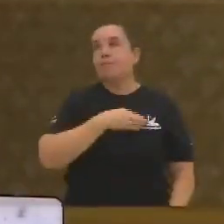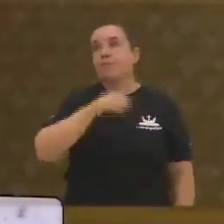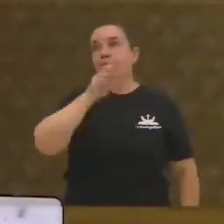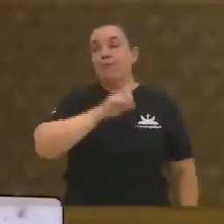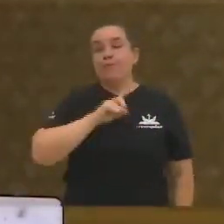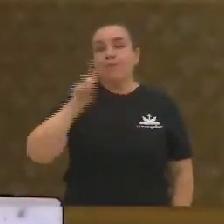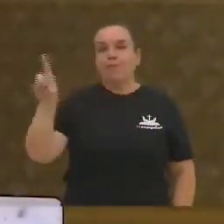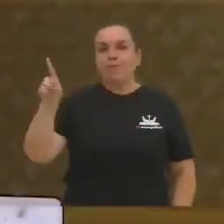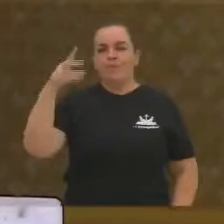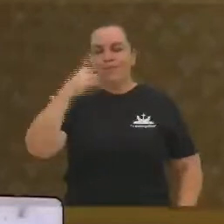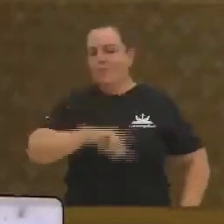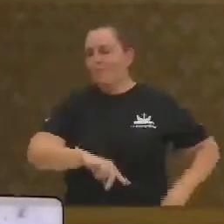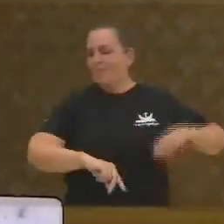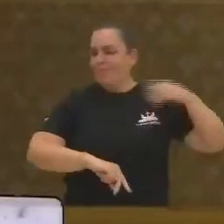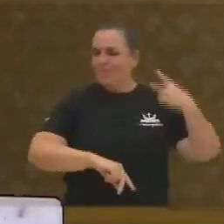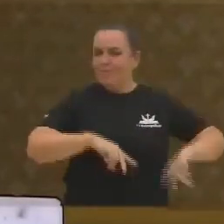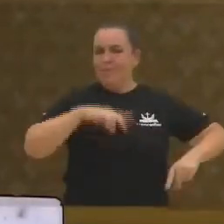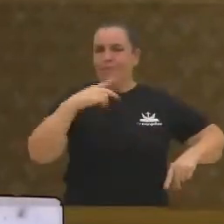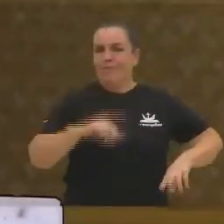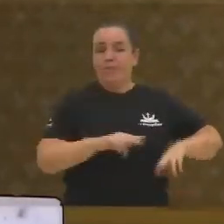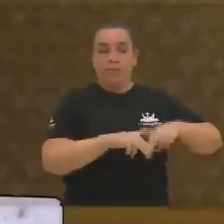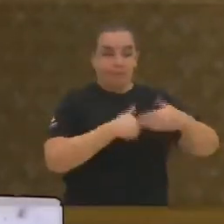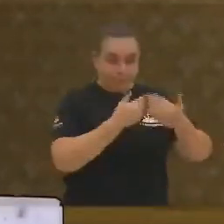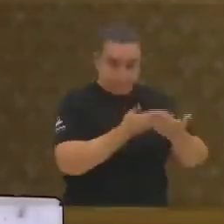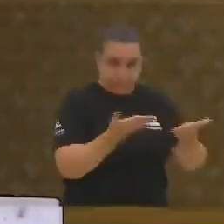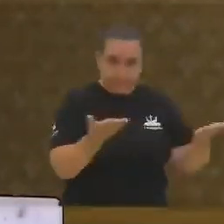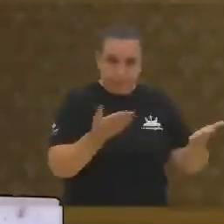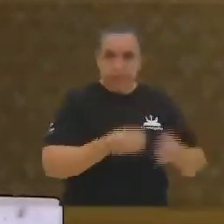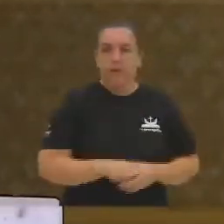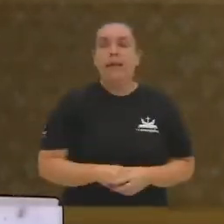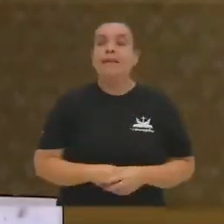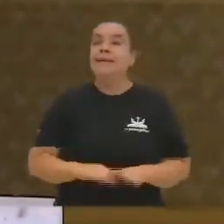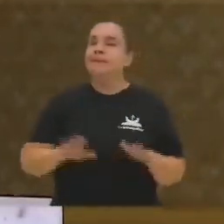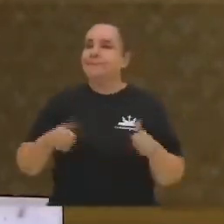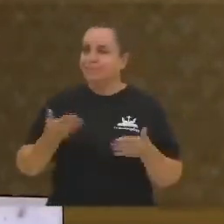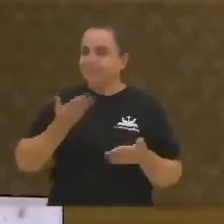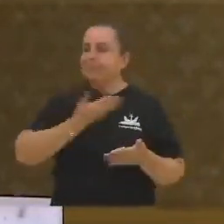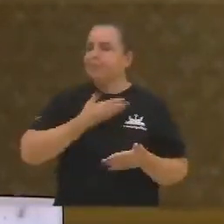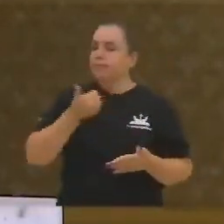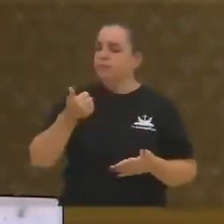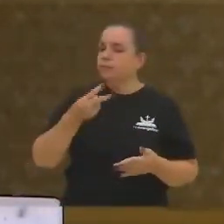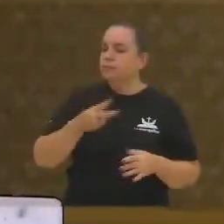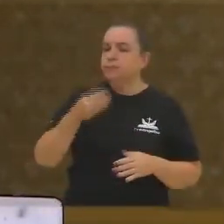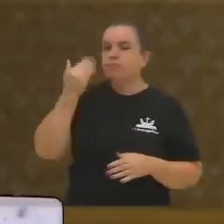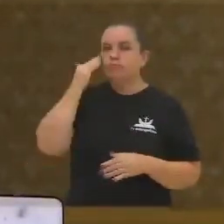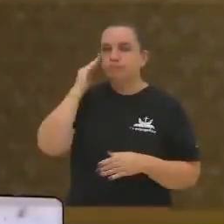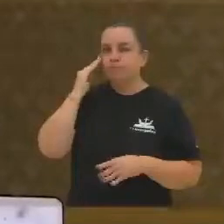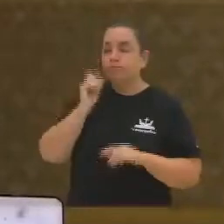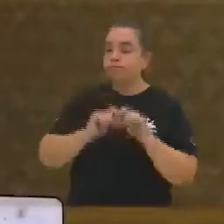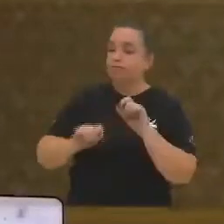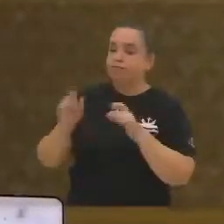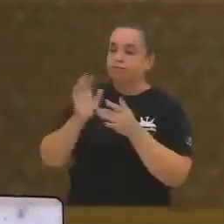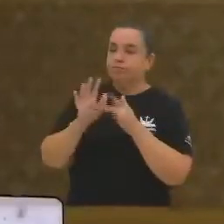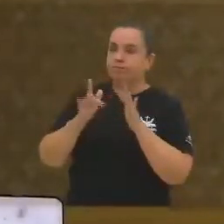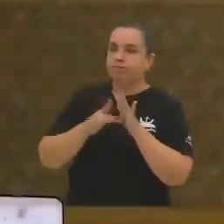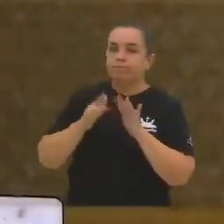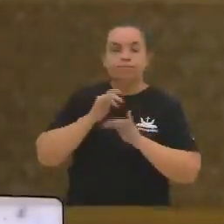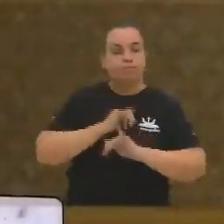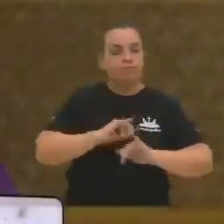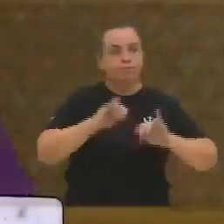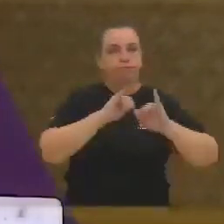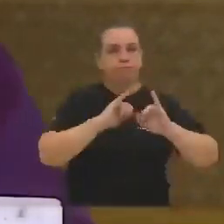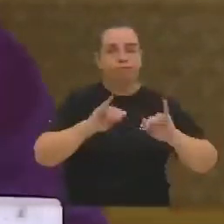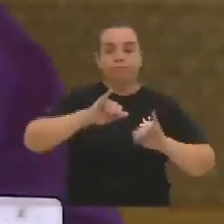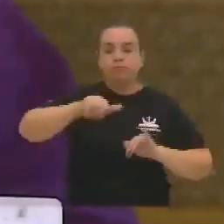será maltratado por eles. Então os discípulos compreenderam que Jesus lhes falava